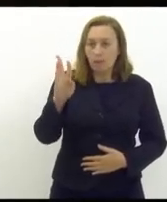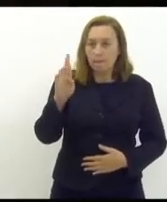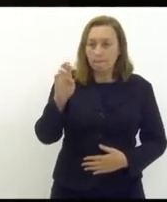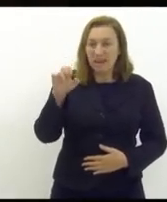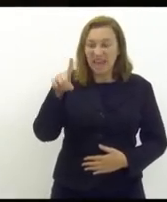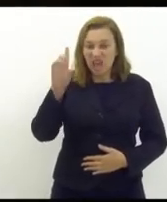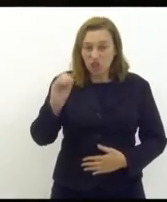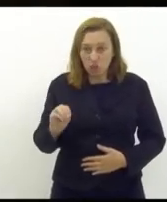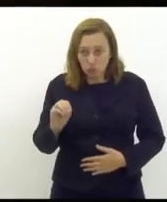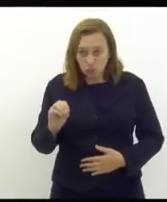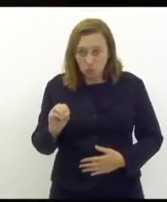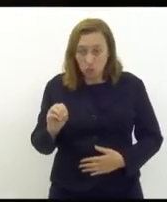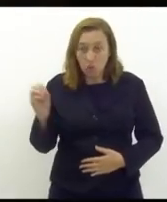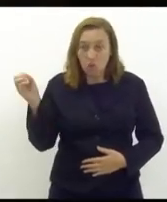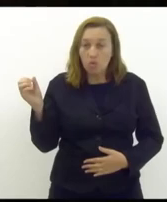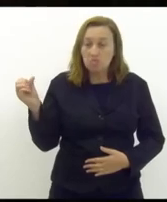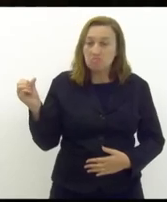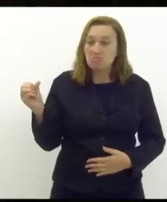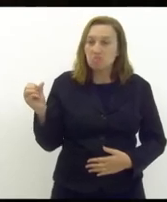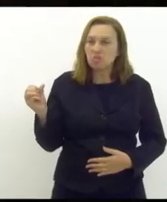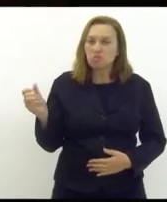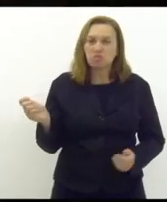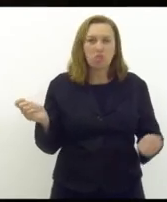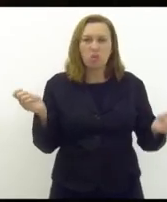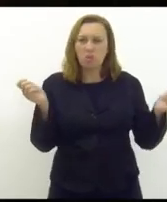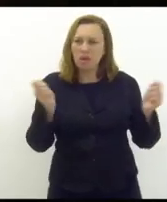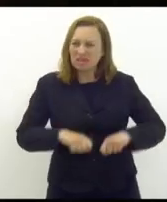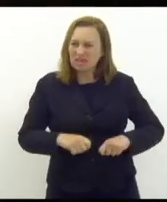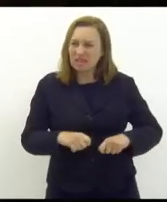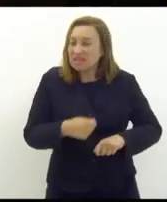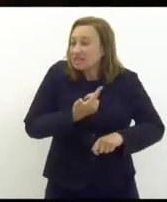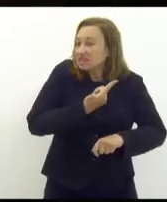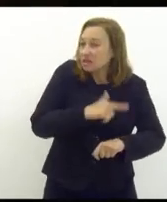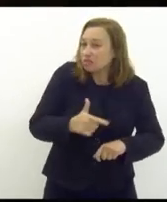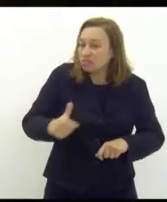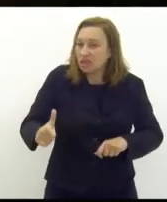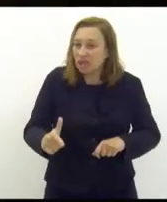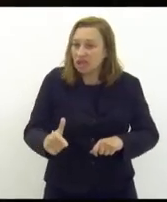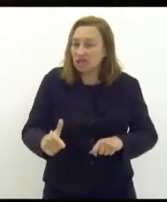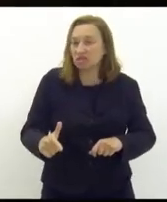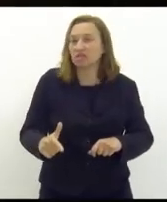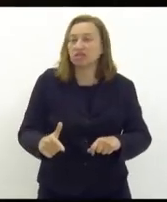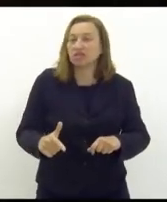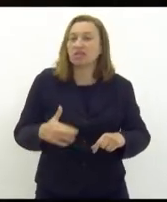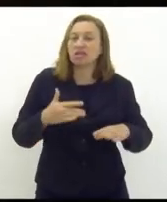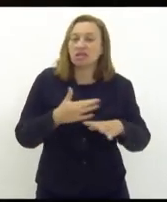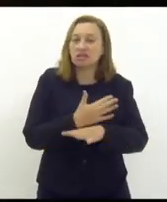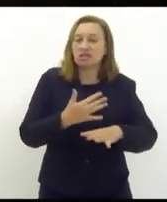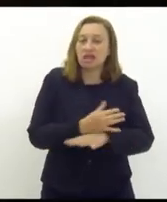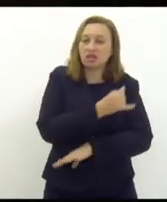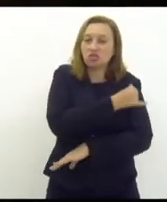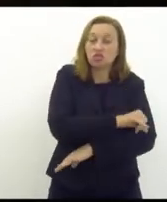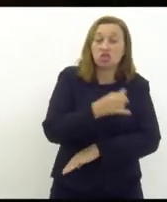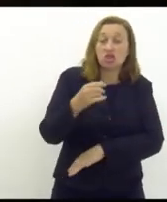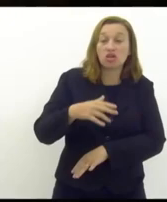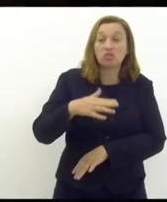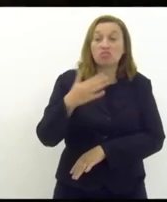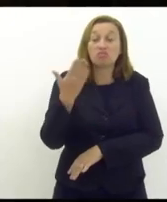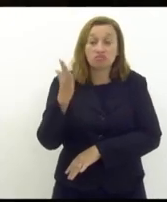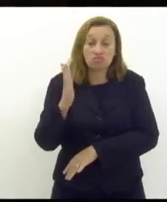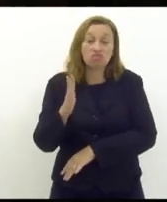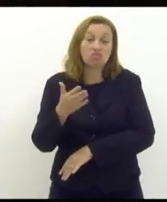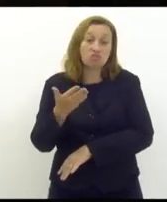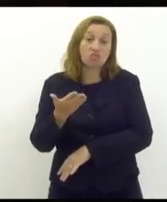e o mais incompetente secretário de ordem pública que a cidade do Rio de Janeiro já viu